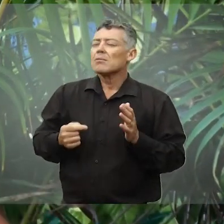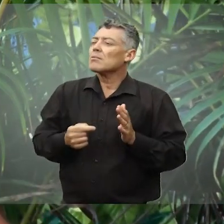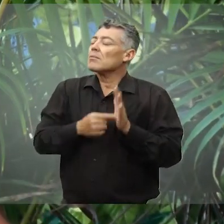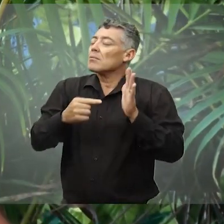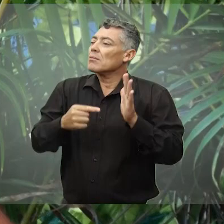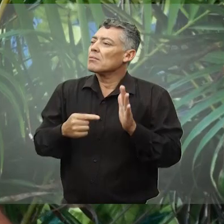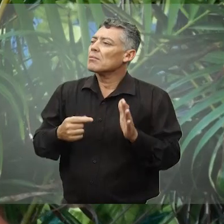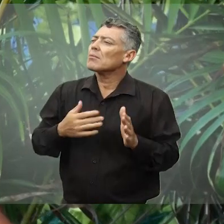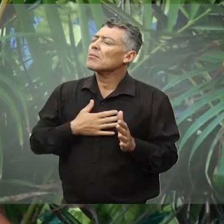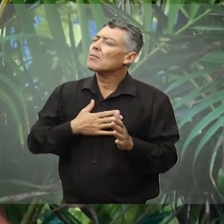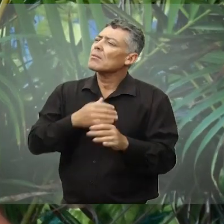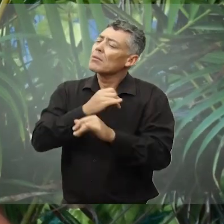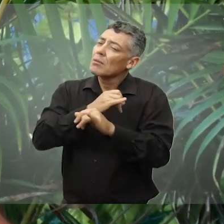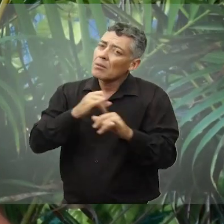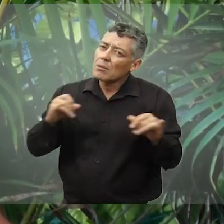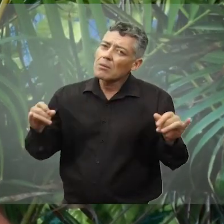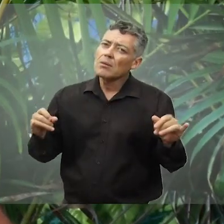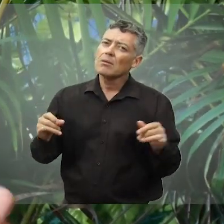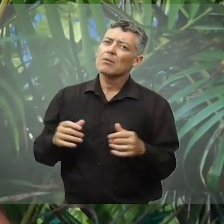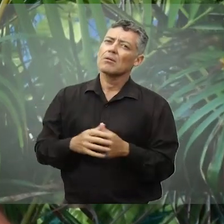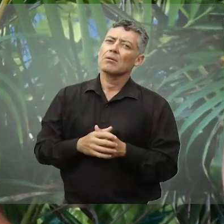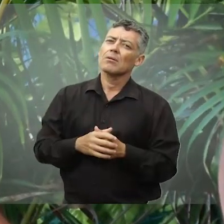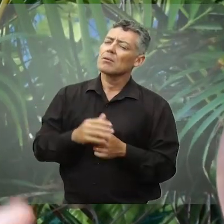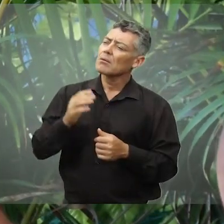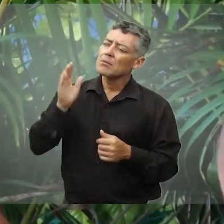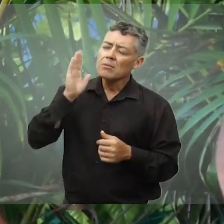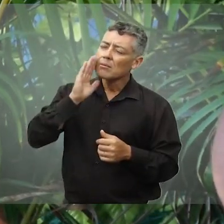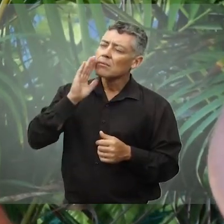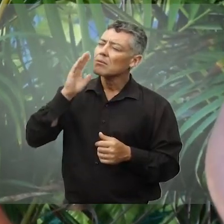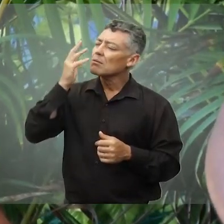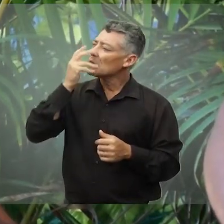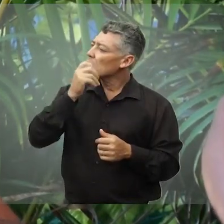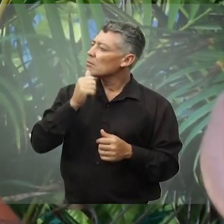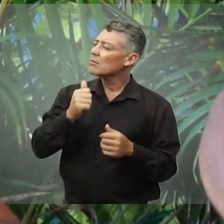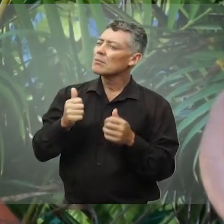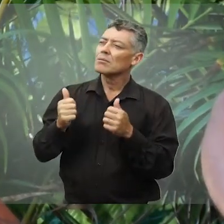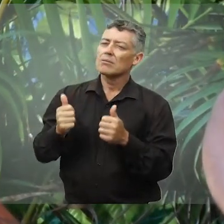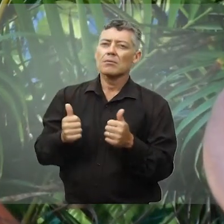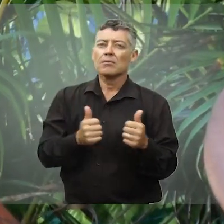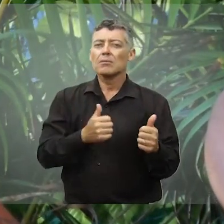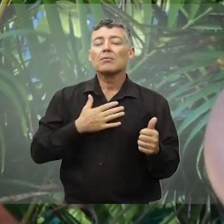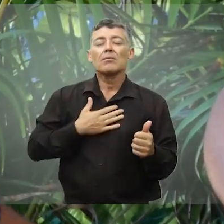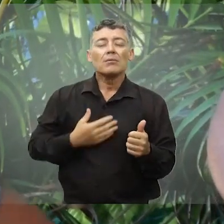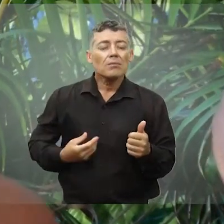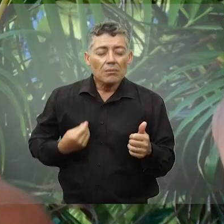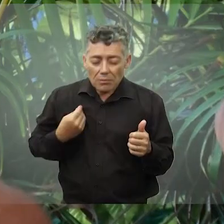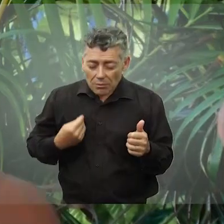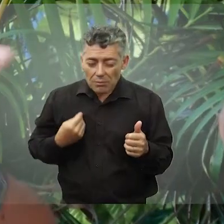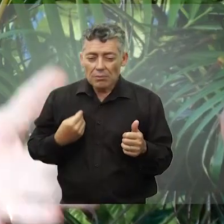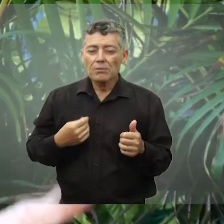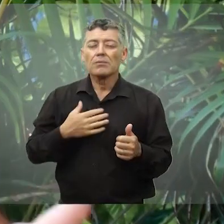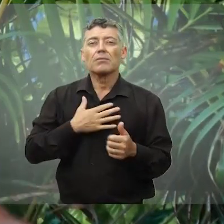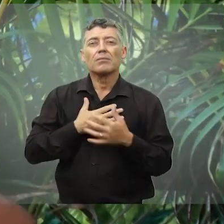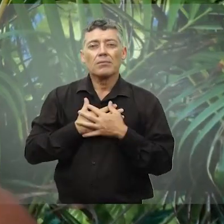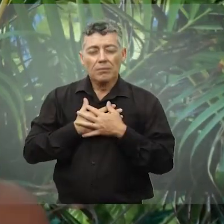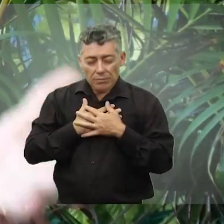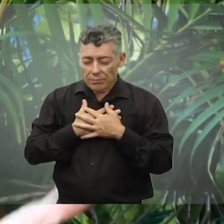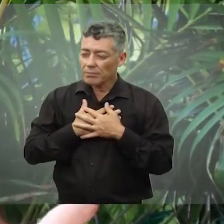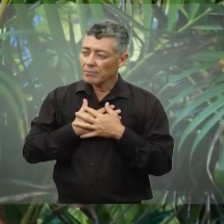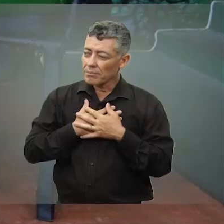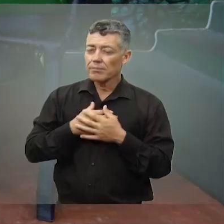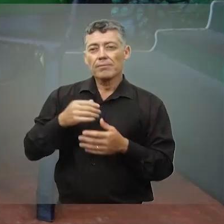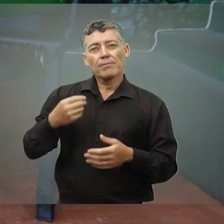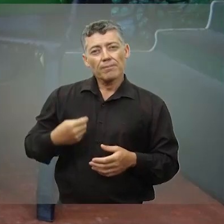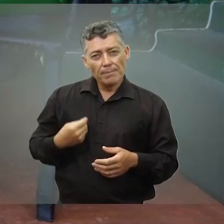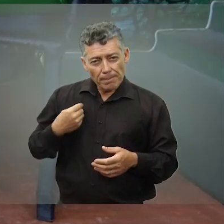uma mensagem que eu considero muito, muito linda e que faz parte da minha vida mesmo, da maneira que eu sou, da maneira que eu